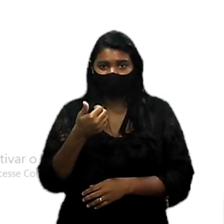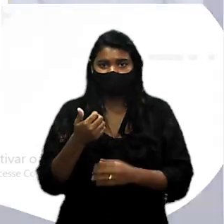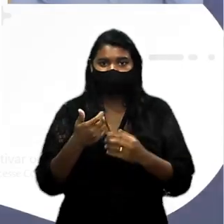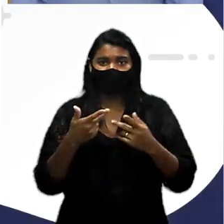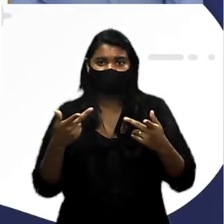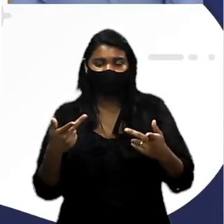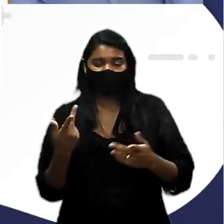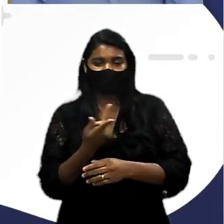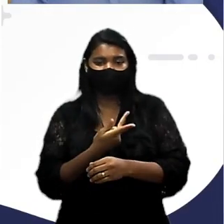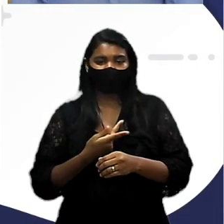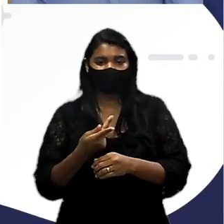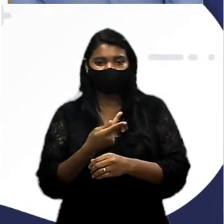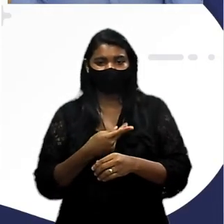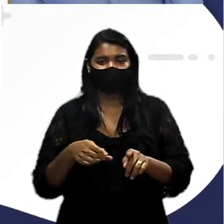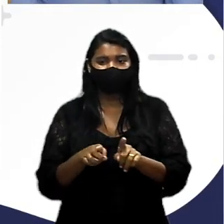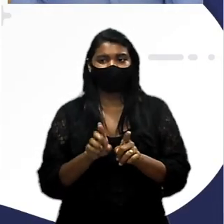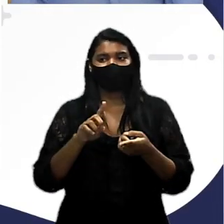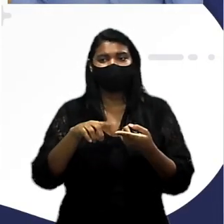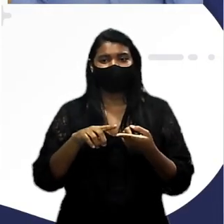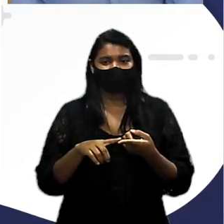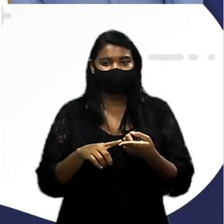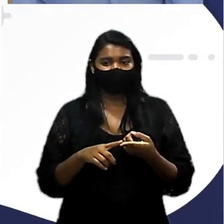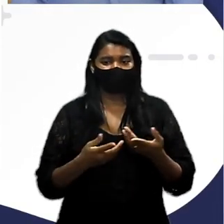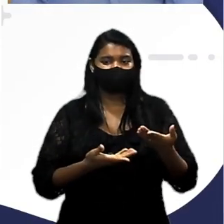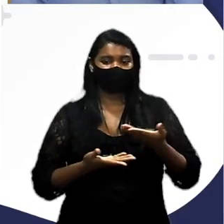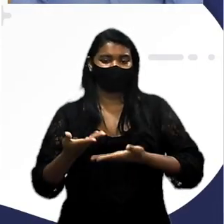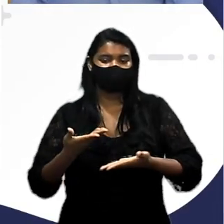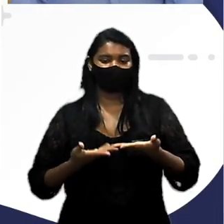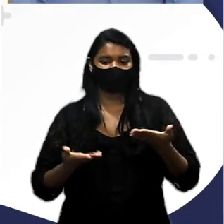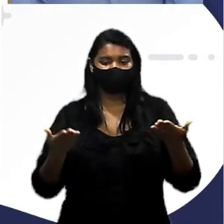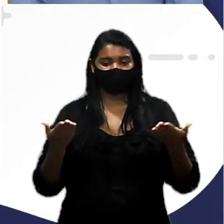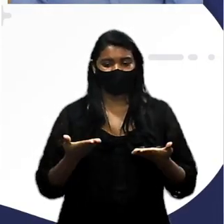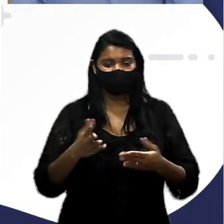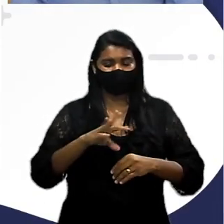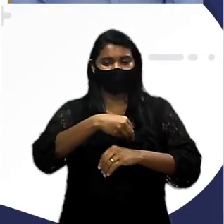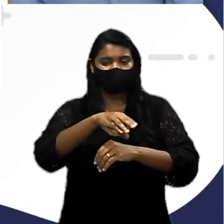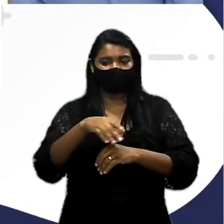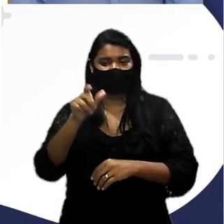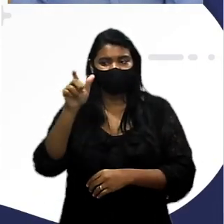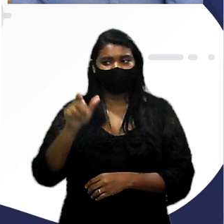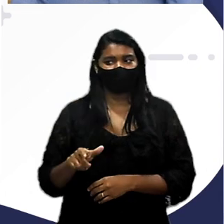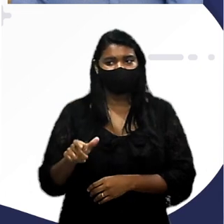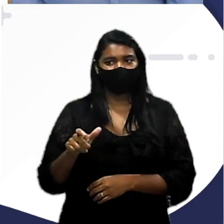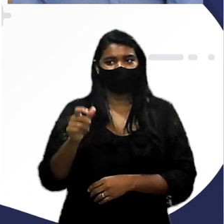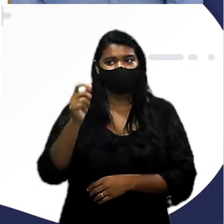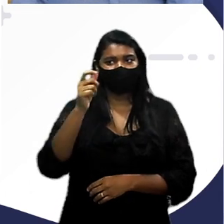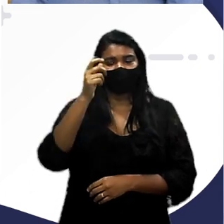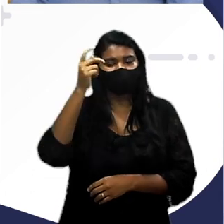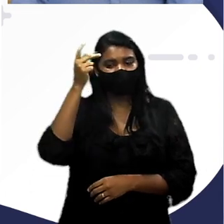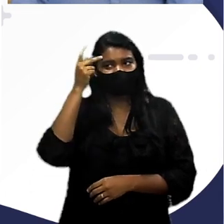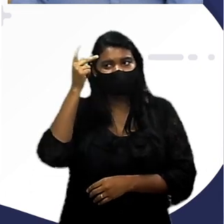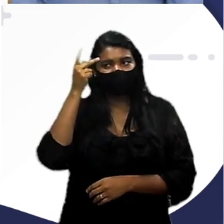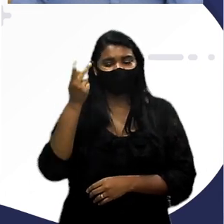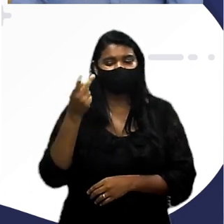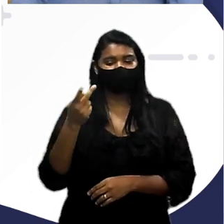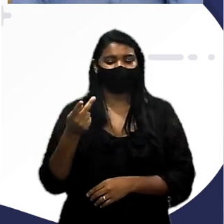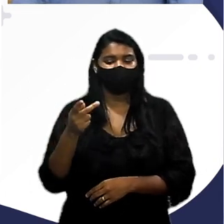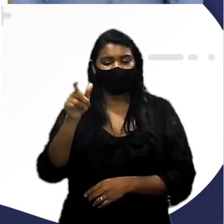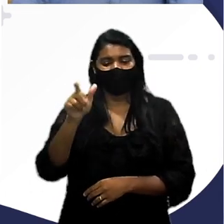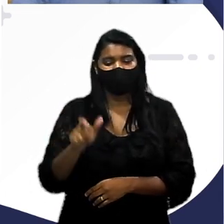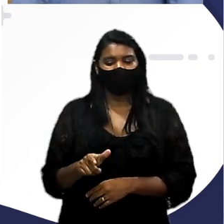que a gente procura com isso é gerar na cabeça das pessoas, gerar no pensamento das pessoas